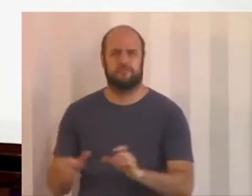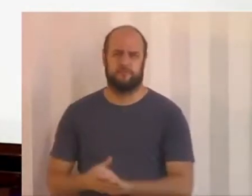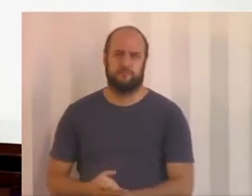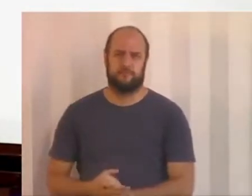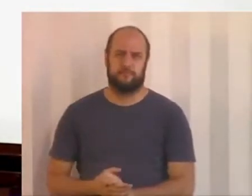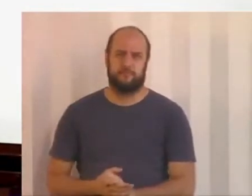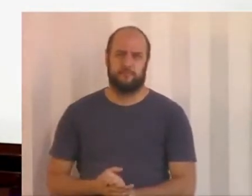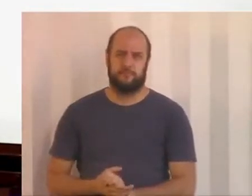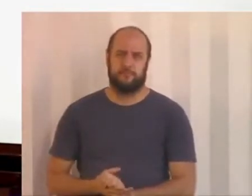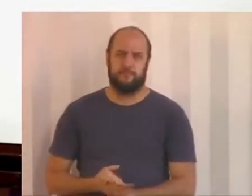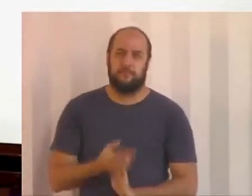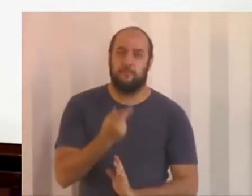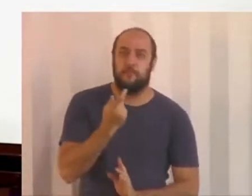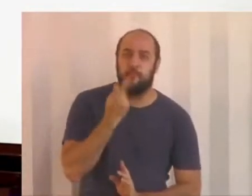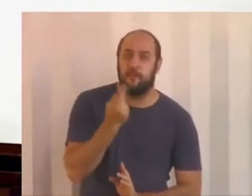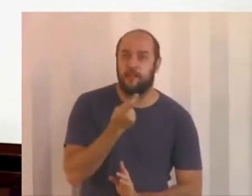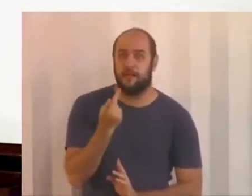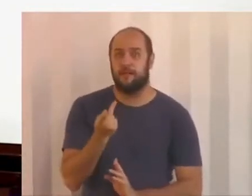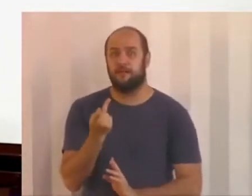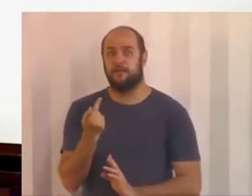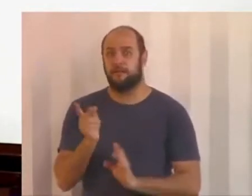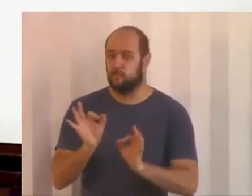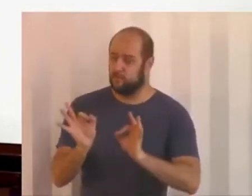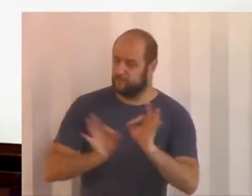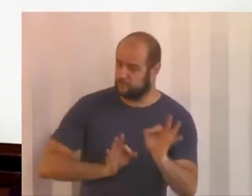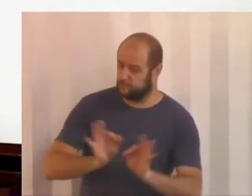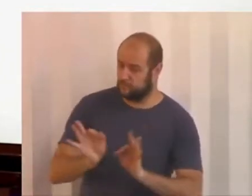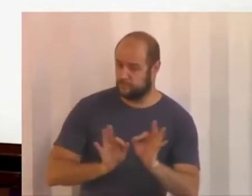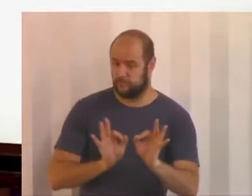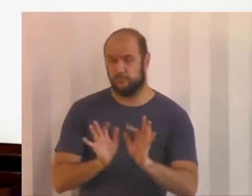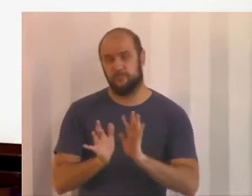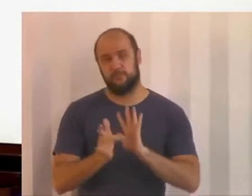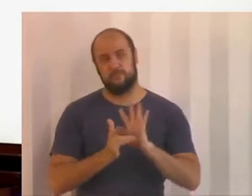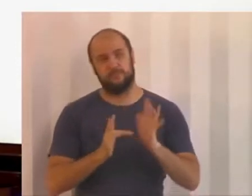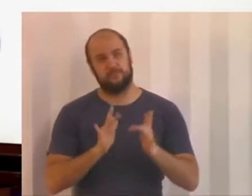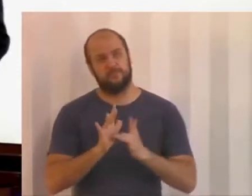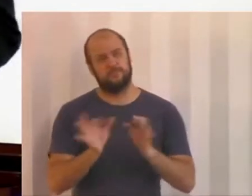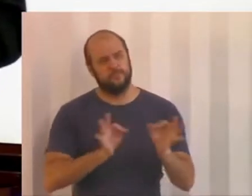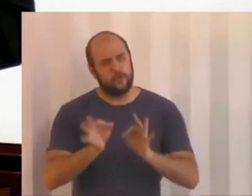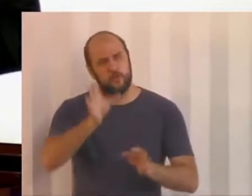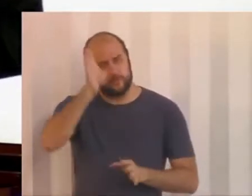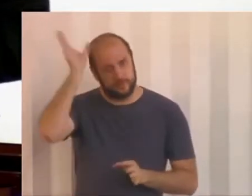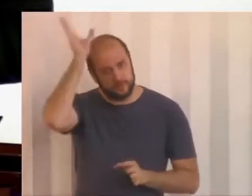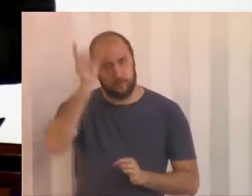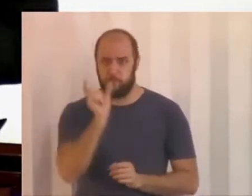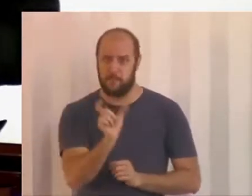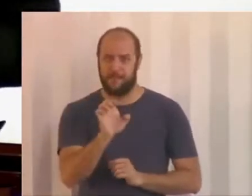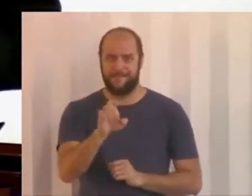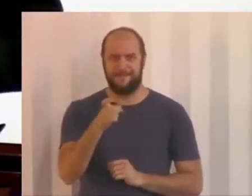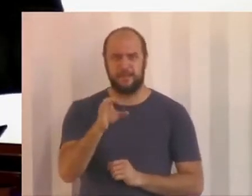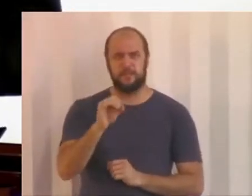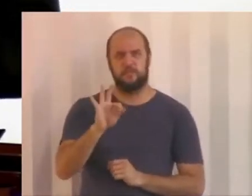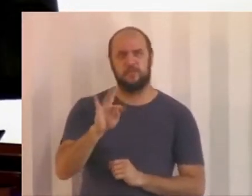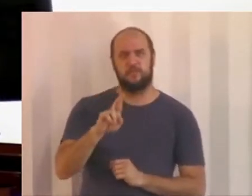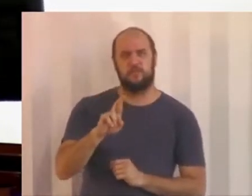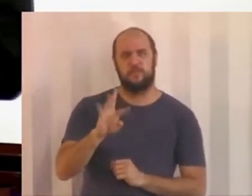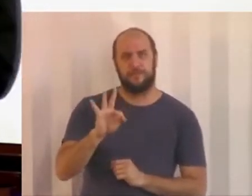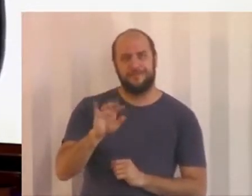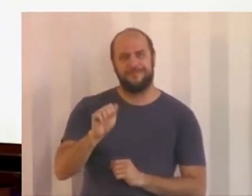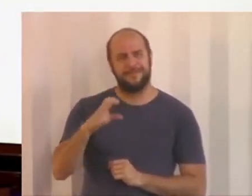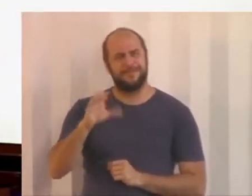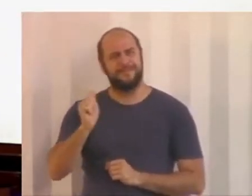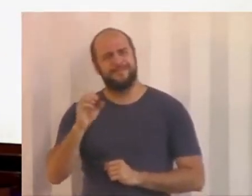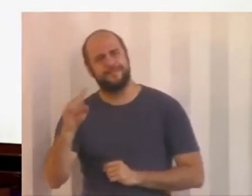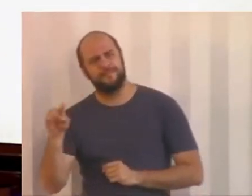começa a dizer da exortação em Cristo. Essa palavra exortação, lá no original, no grego,